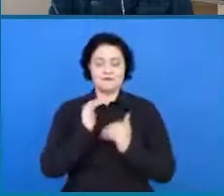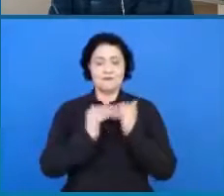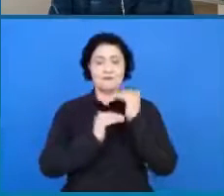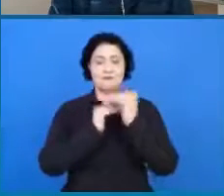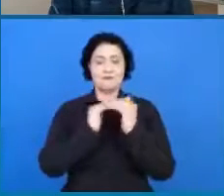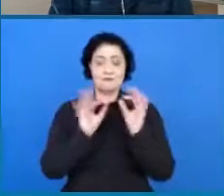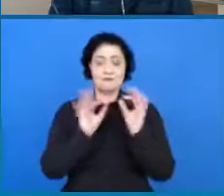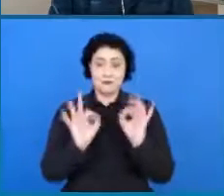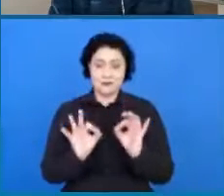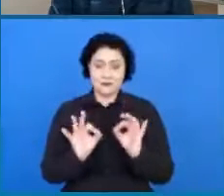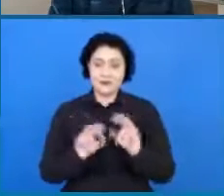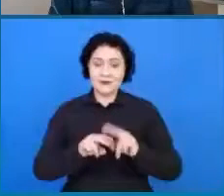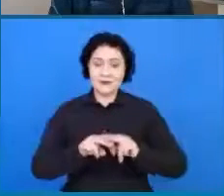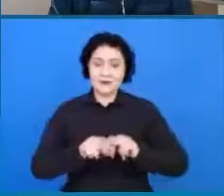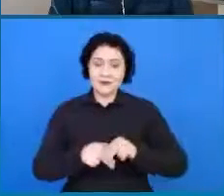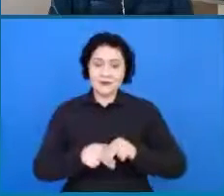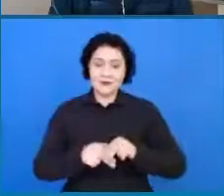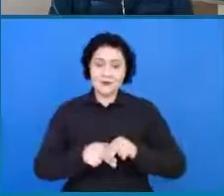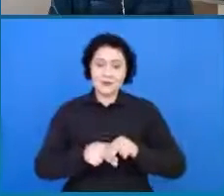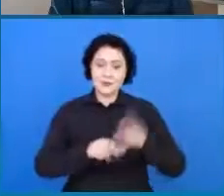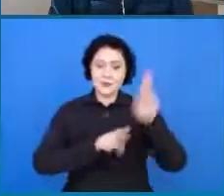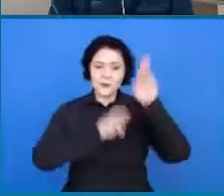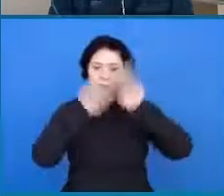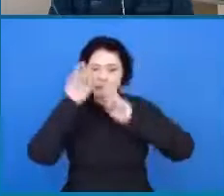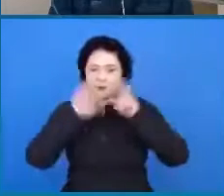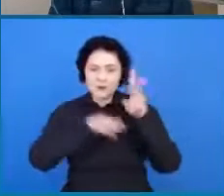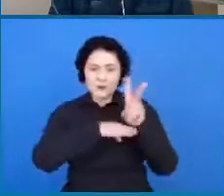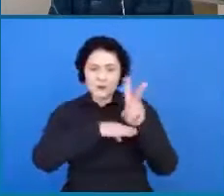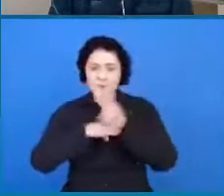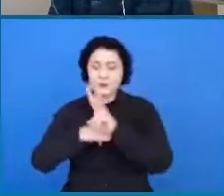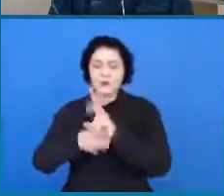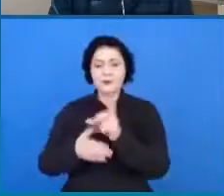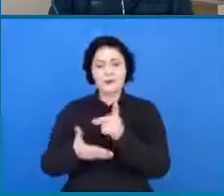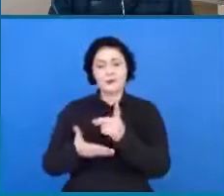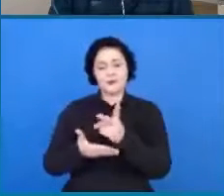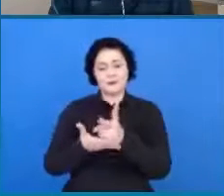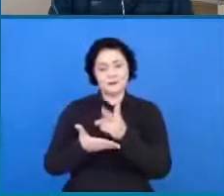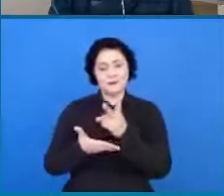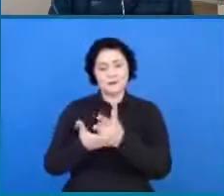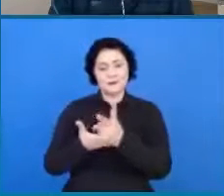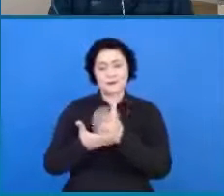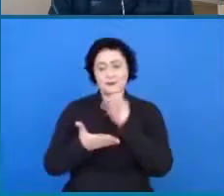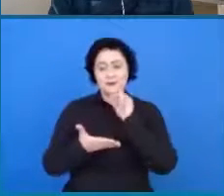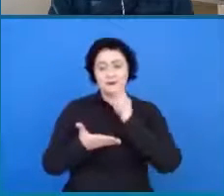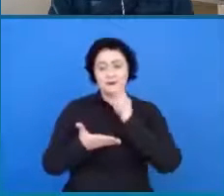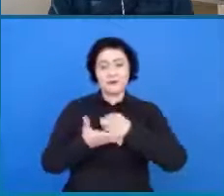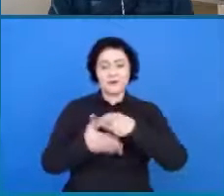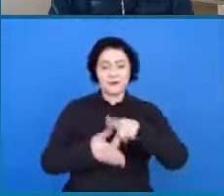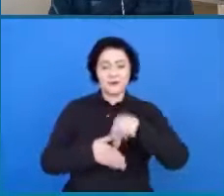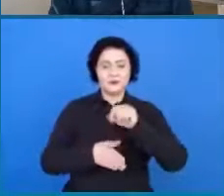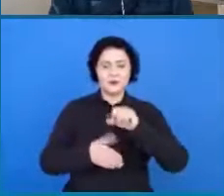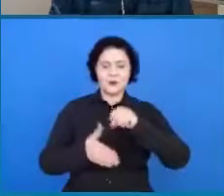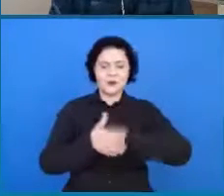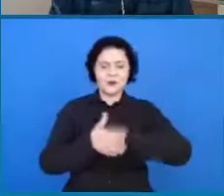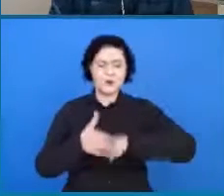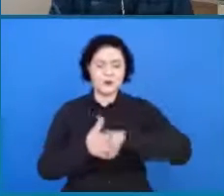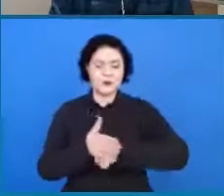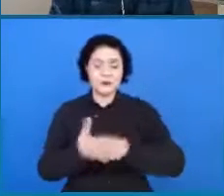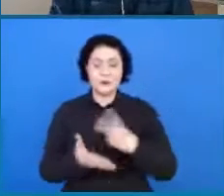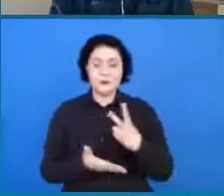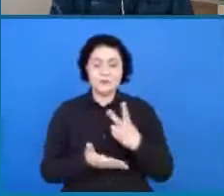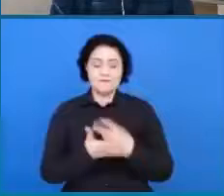então mantenhamos a vigilância e o discernimento nos momentos de decisão vamos lutar para fazer